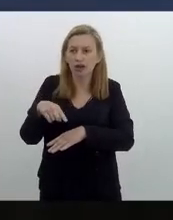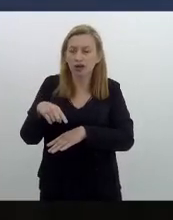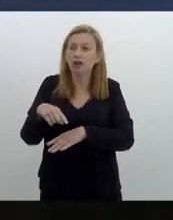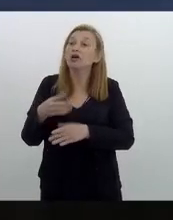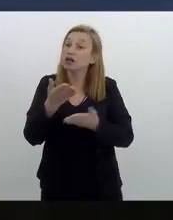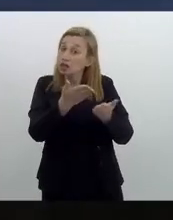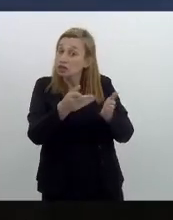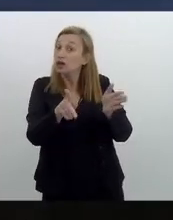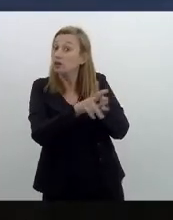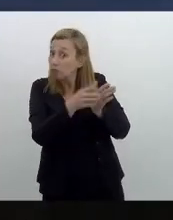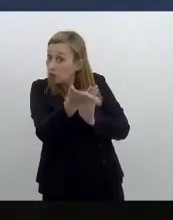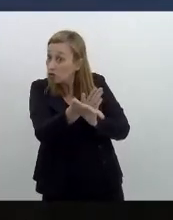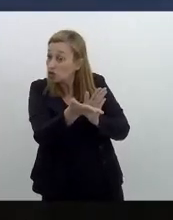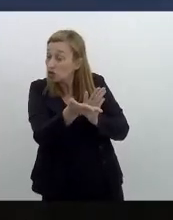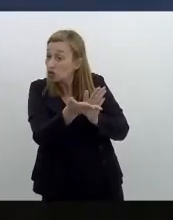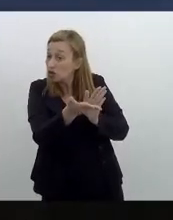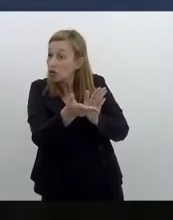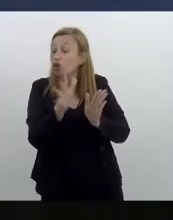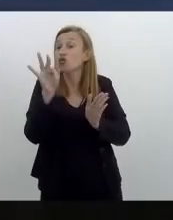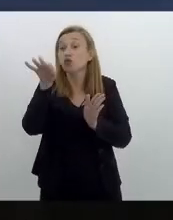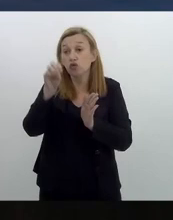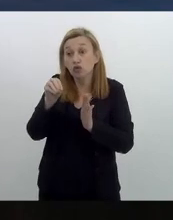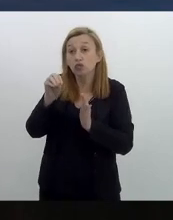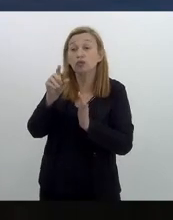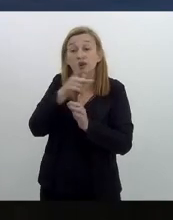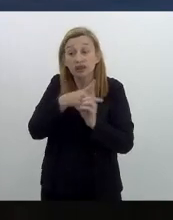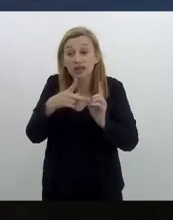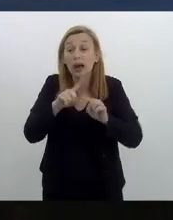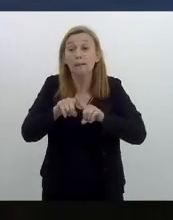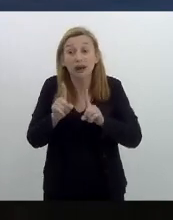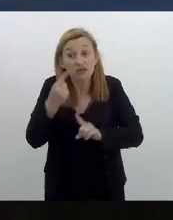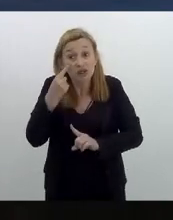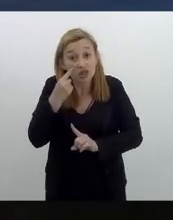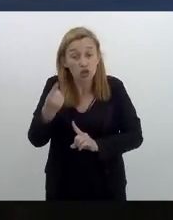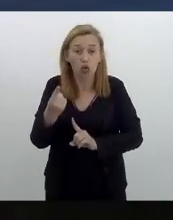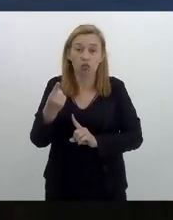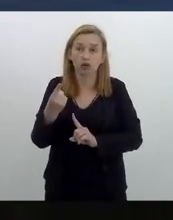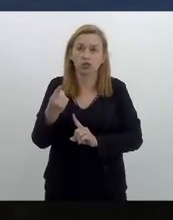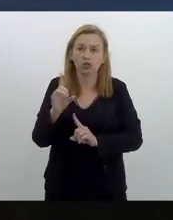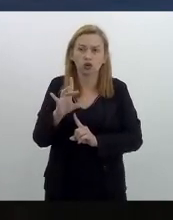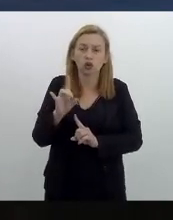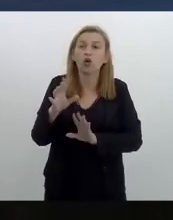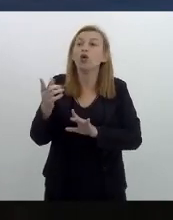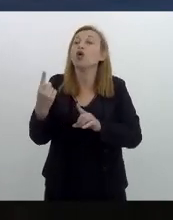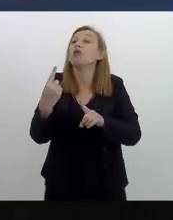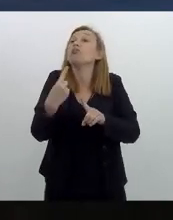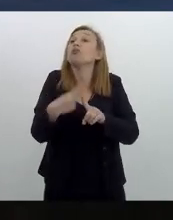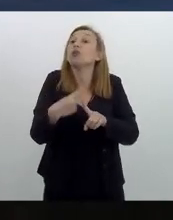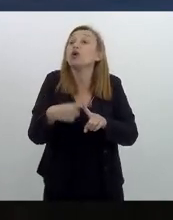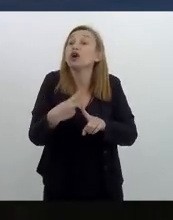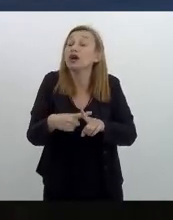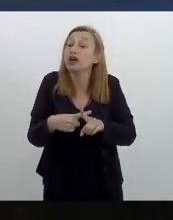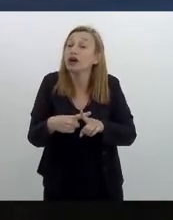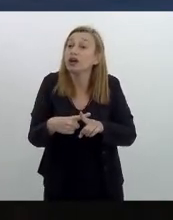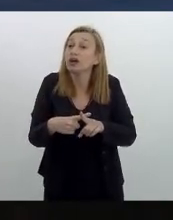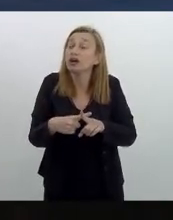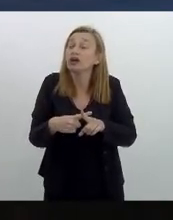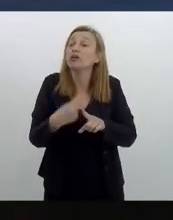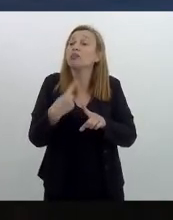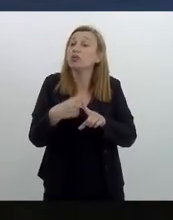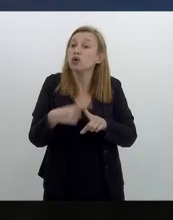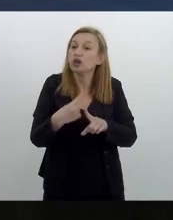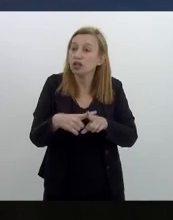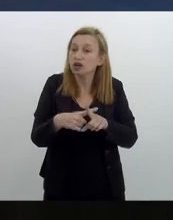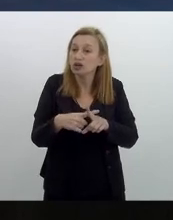o projeto É desse fundo Que trata o previdenciário Mas olha só Desculpa Desculpa Eu falei financeiro Porque ele previdenciário Veja só